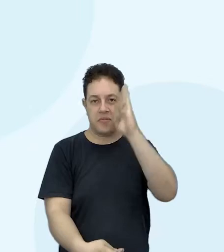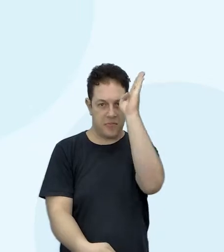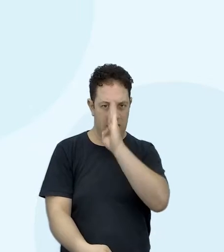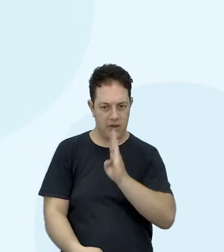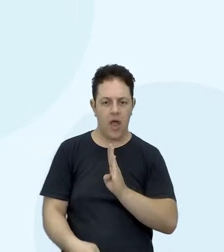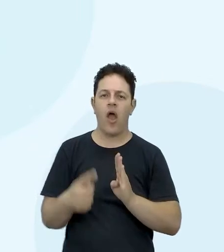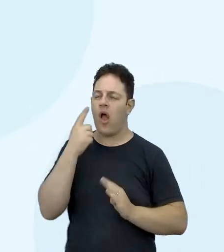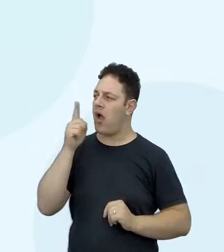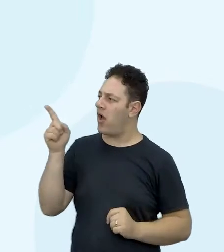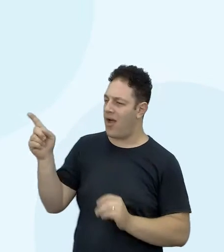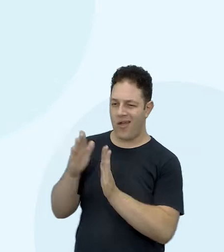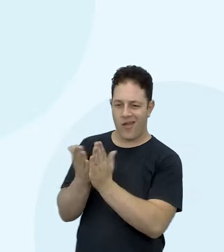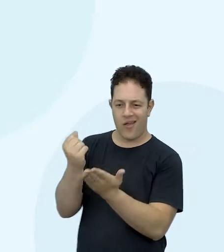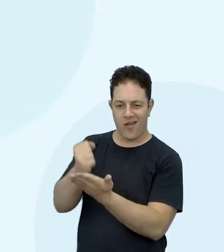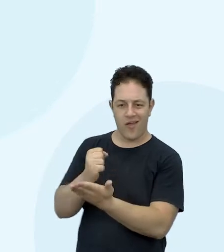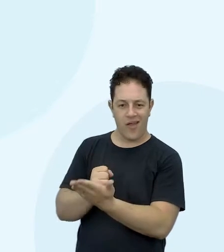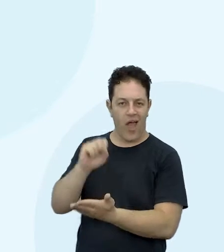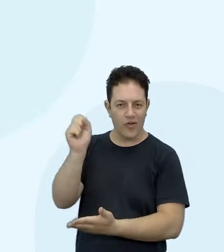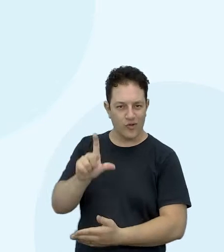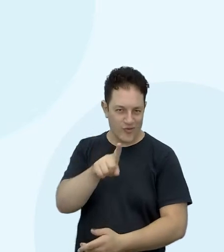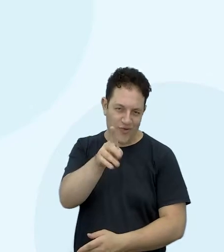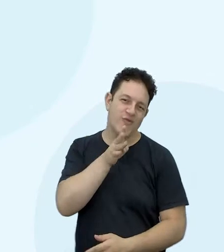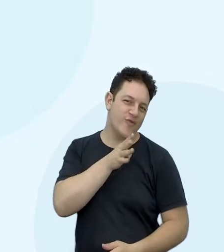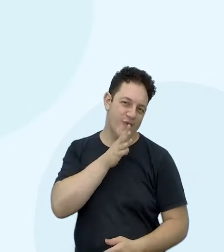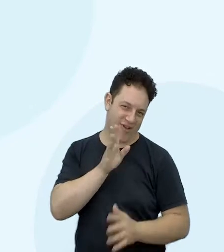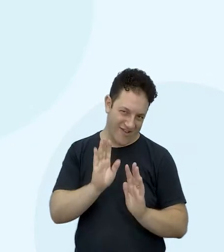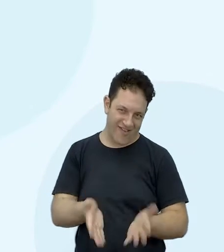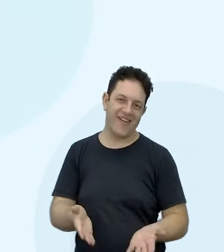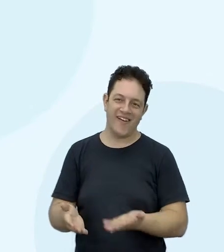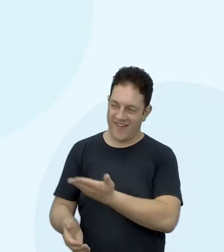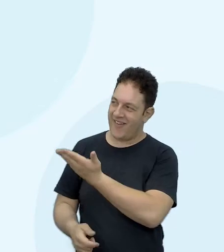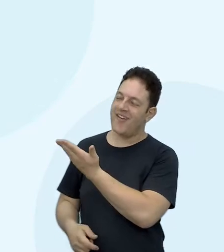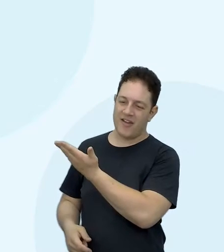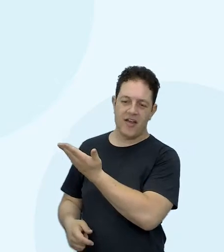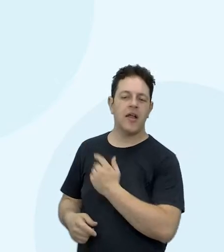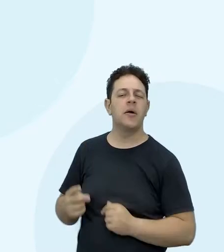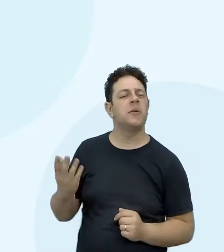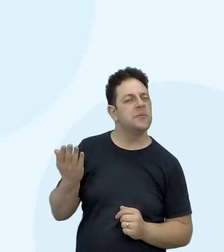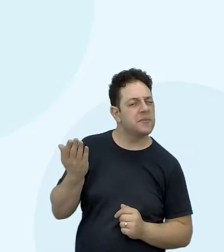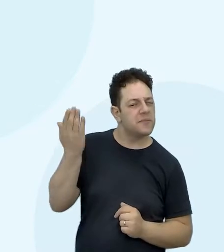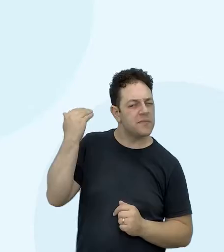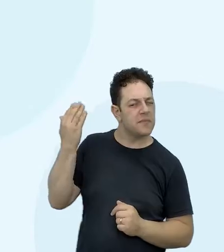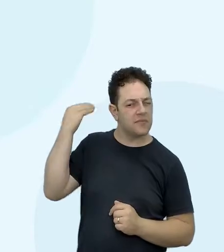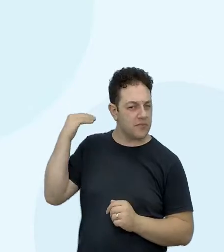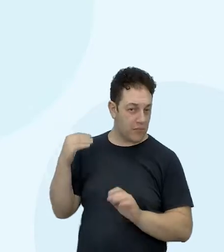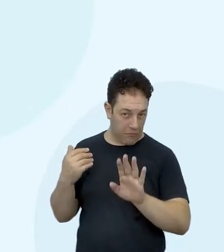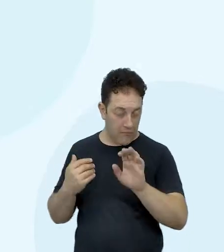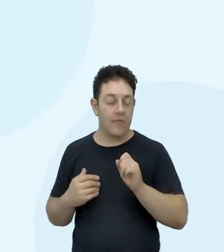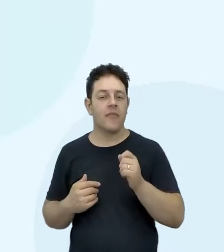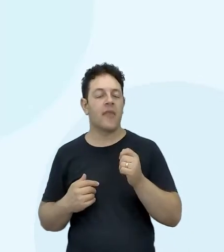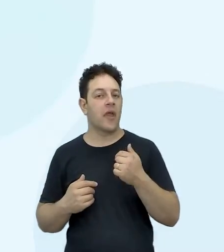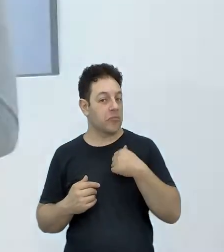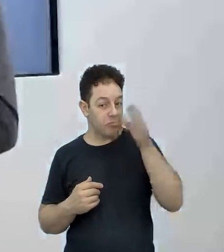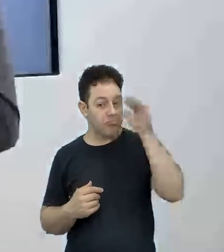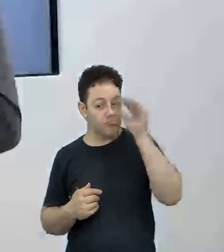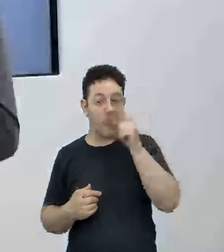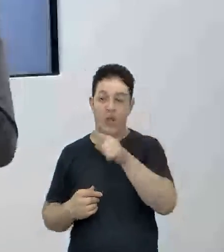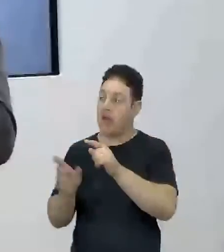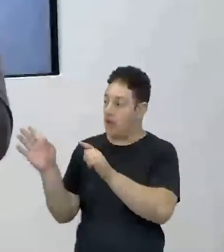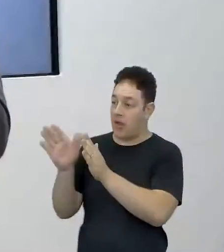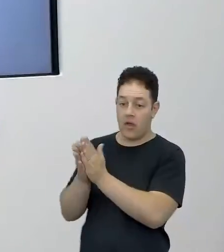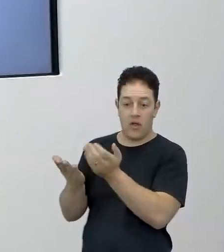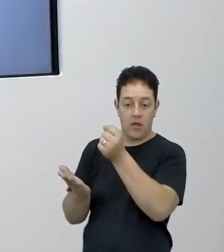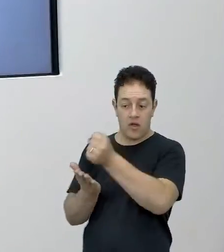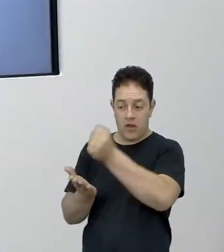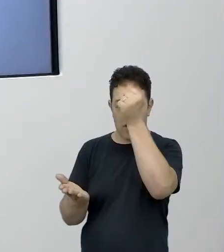Essa carteira você já deve ter visto, né? Há pouco tempo atrás, professor, olha que curioso, eu descobri que essa carteira